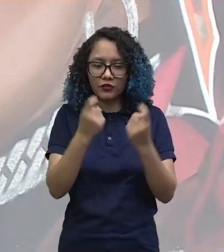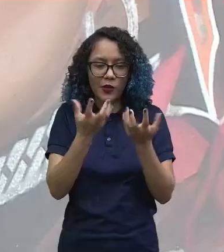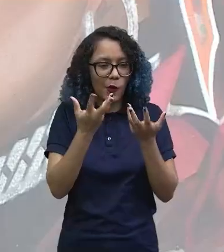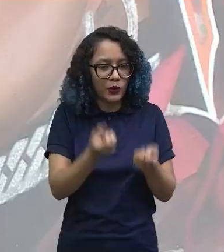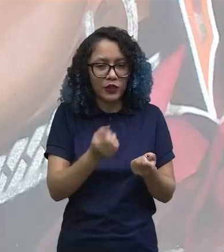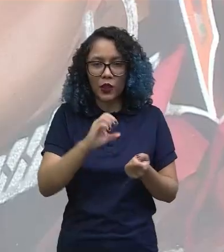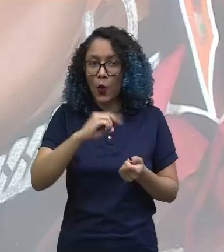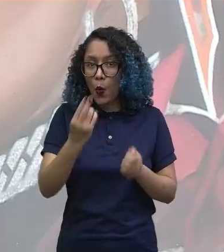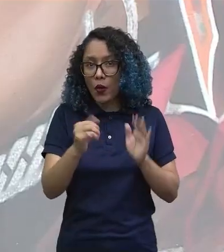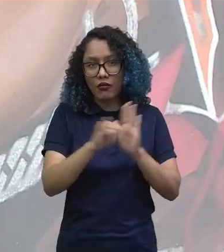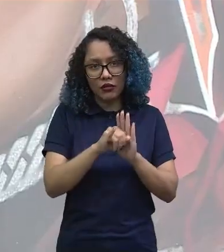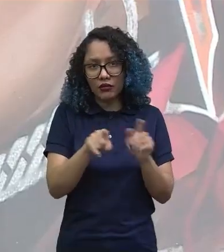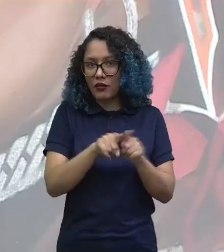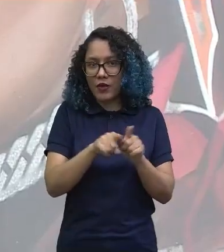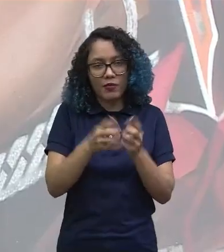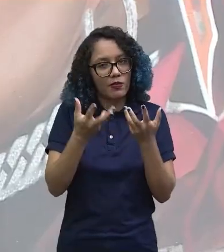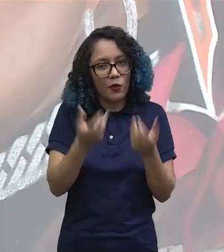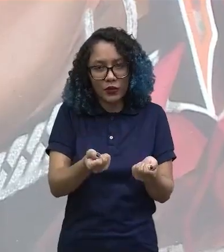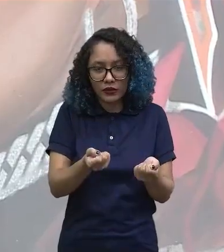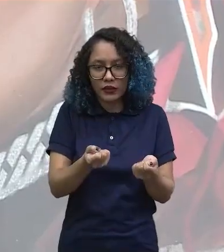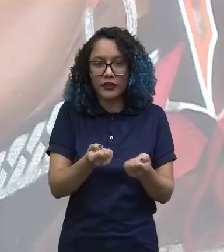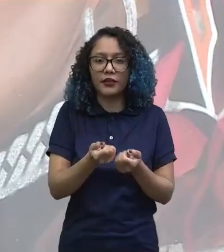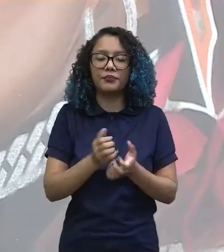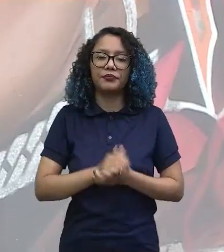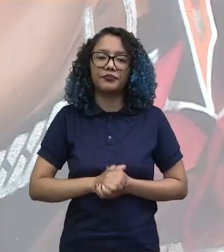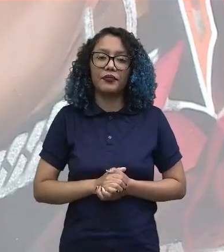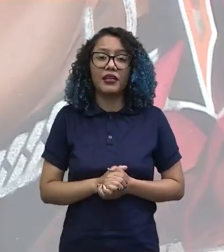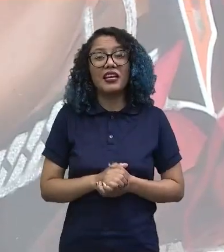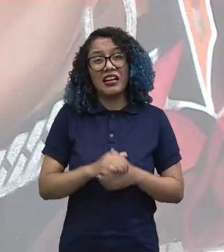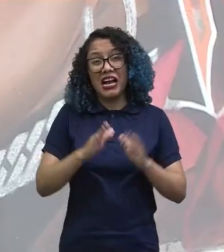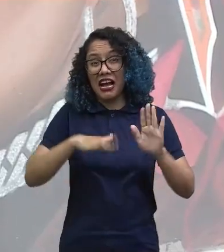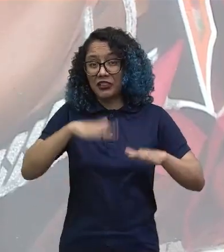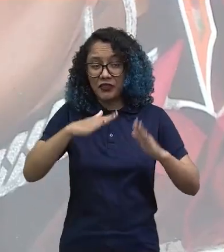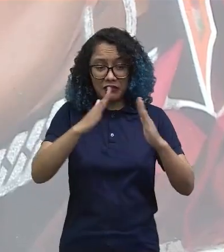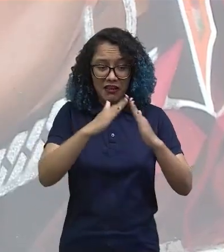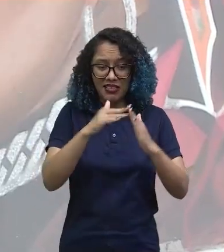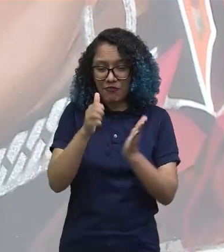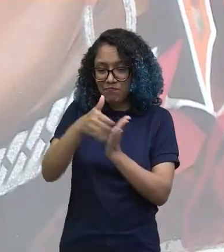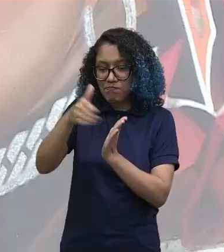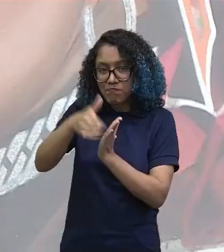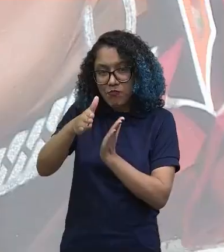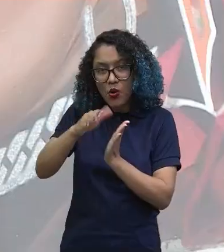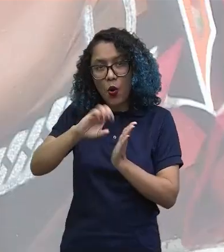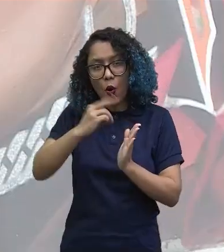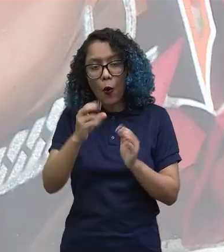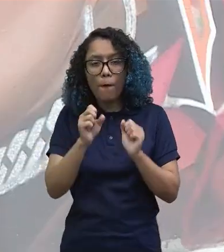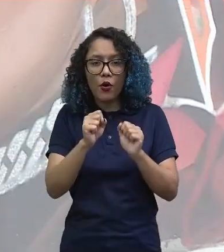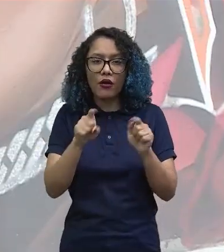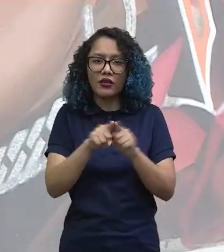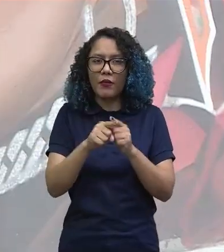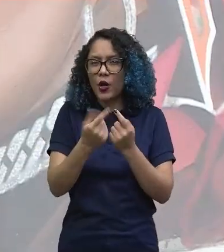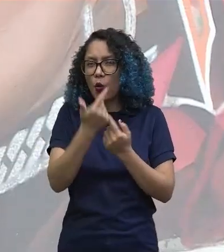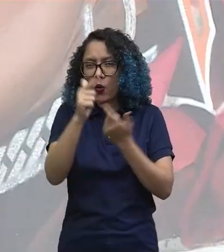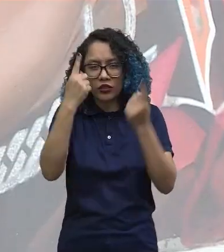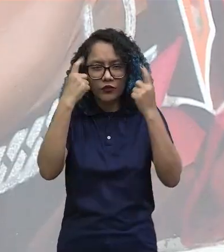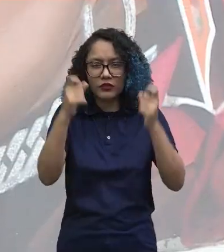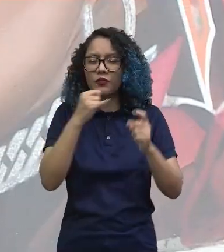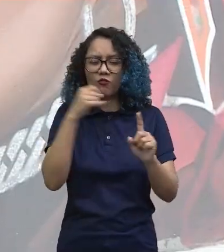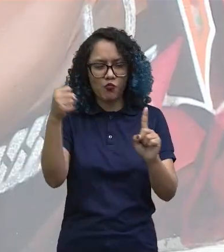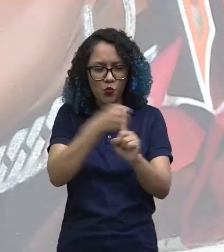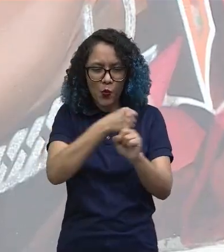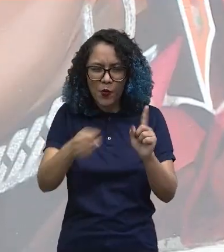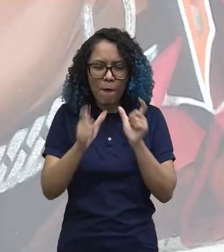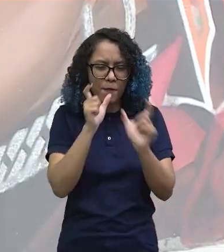sexual ou identidade de gênero e acabam nos expulsando de casa ou cometendo outros tipos de violências, como física,